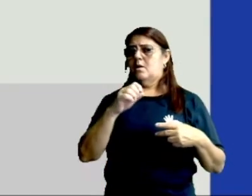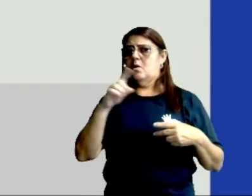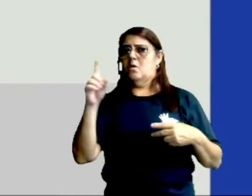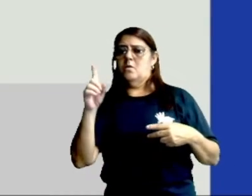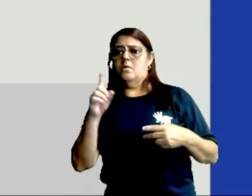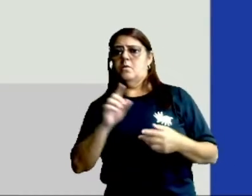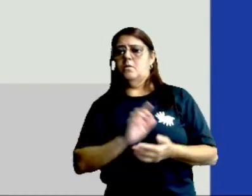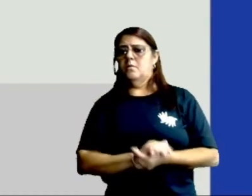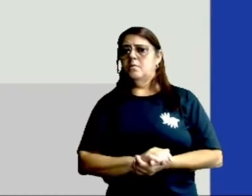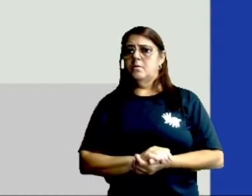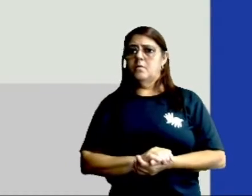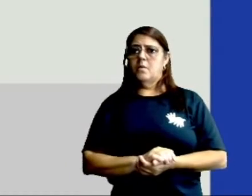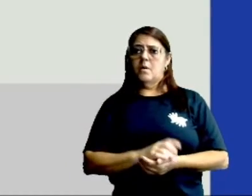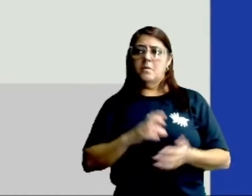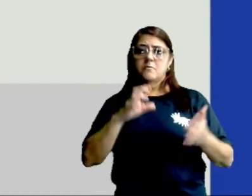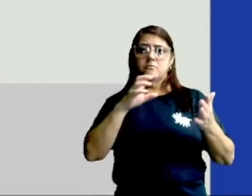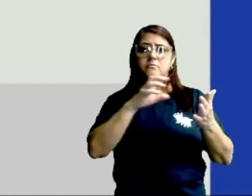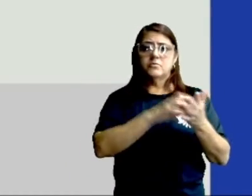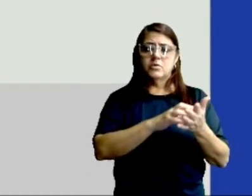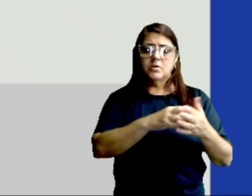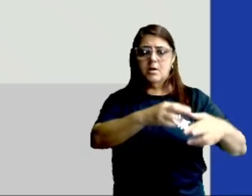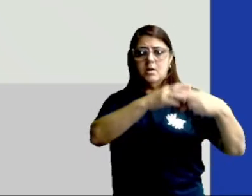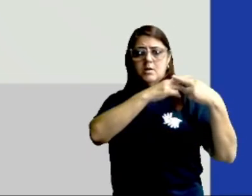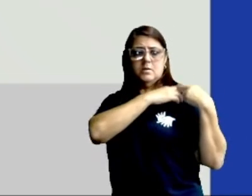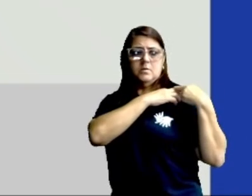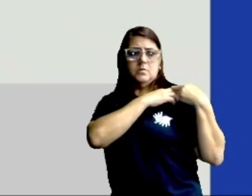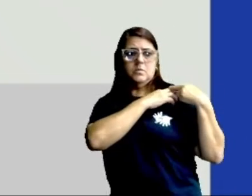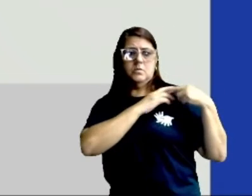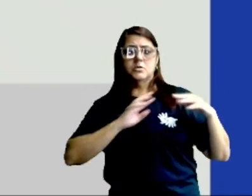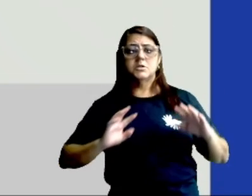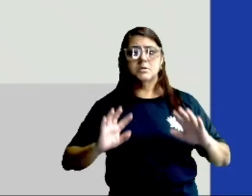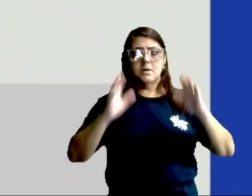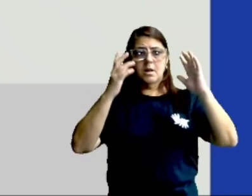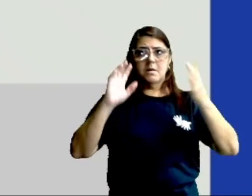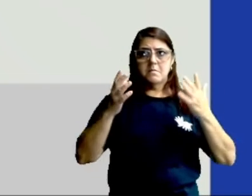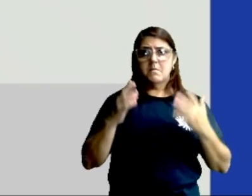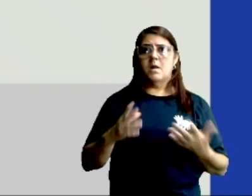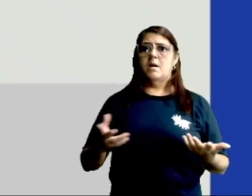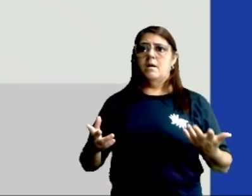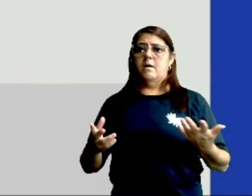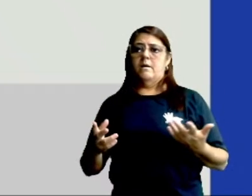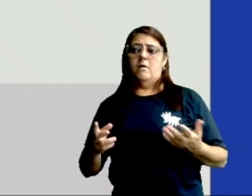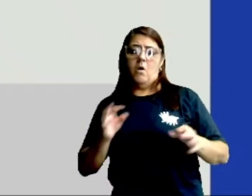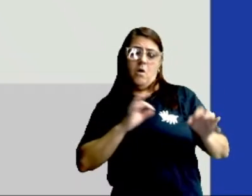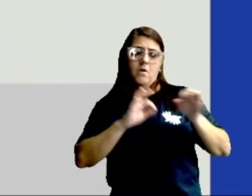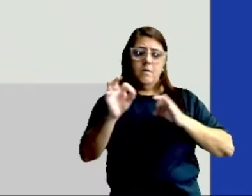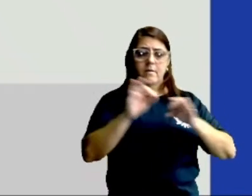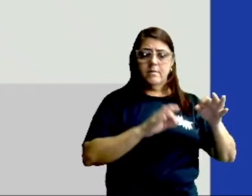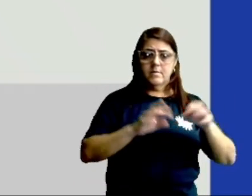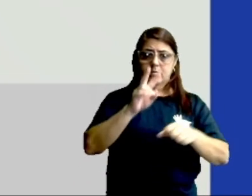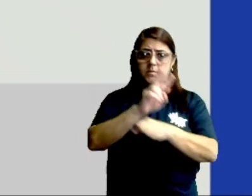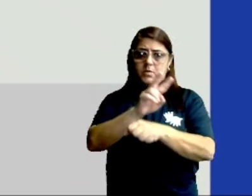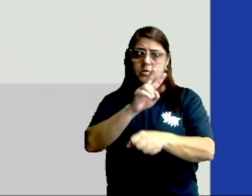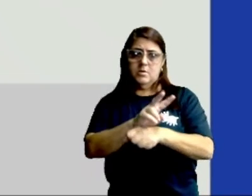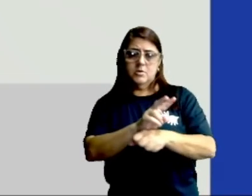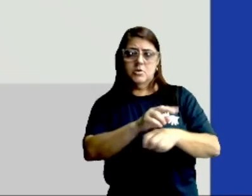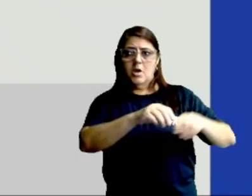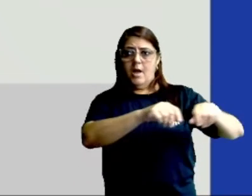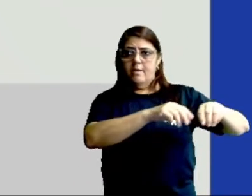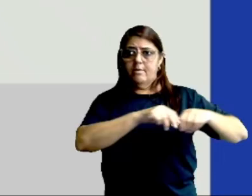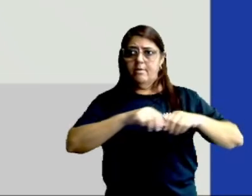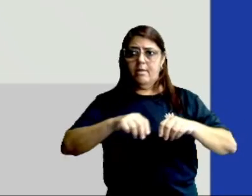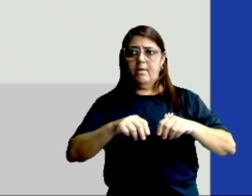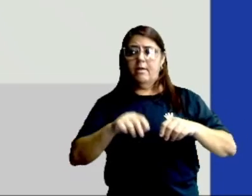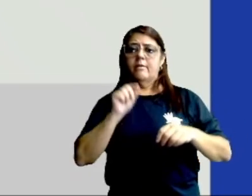falando para vocês anteriormente não é pouco funcionário responsável por Celebrar Os cultos de administrar e proteger as terras do Egito